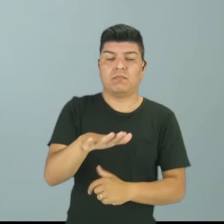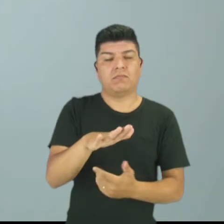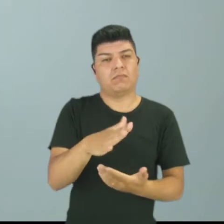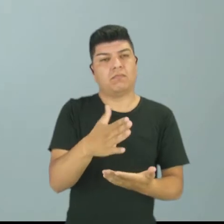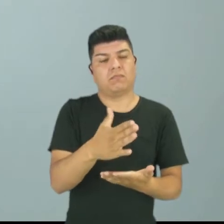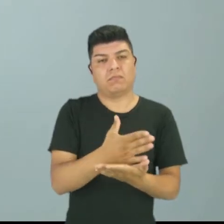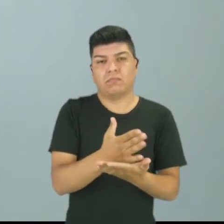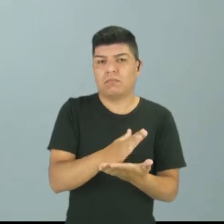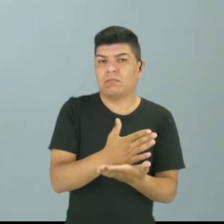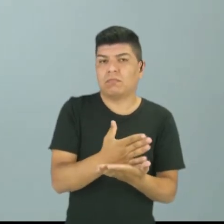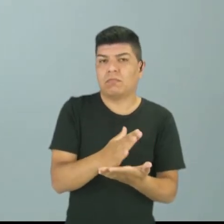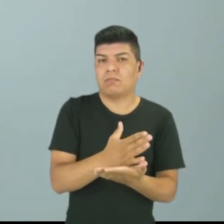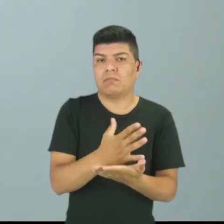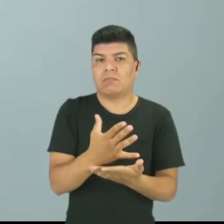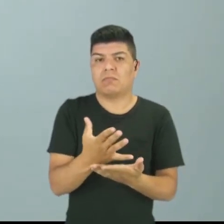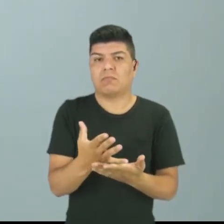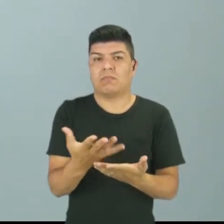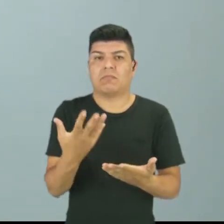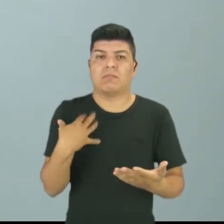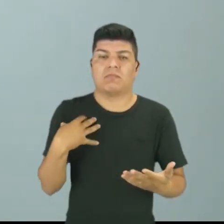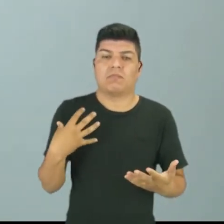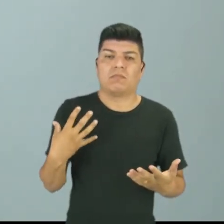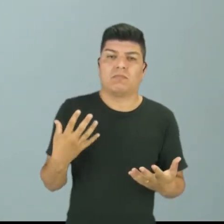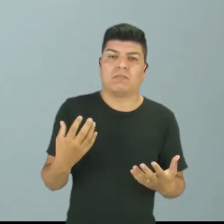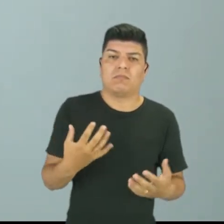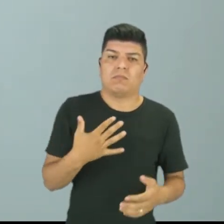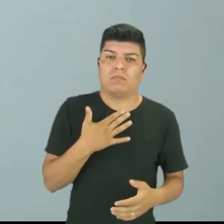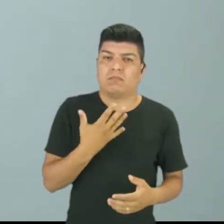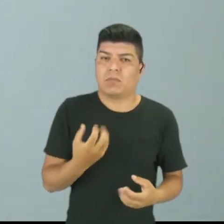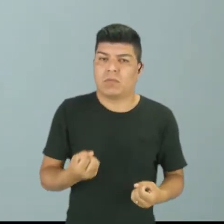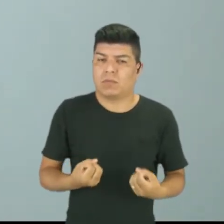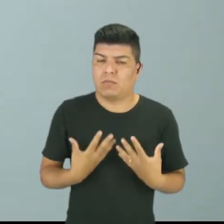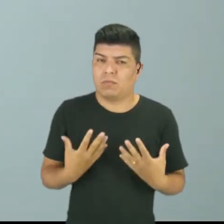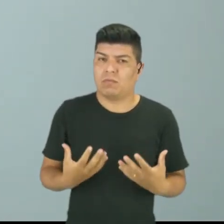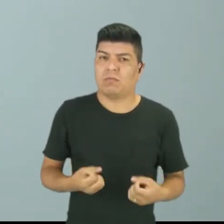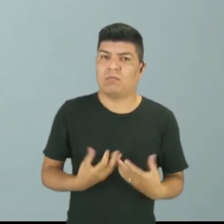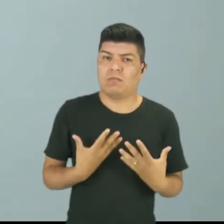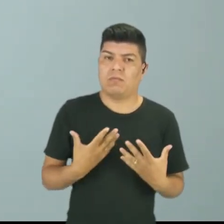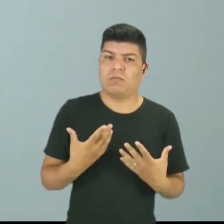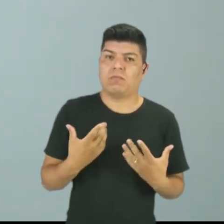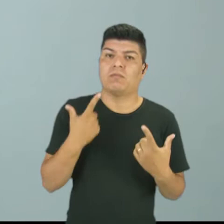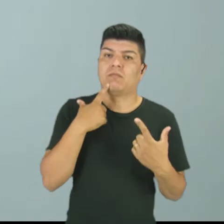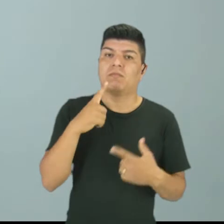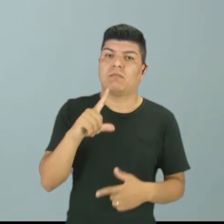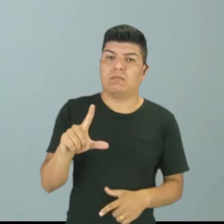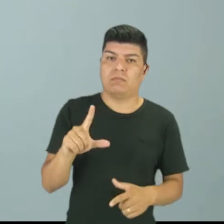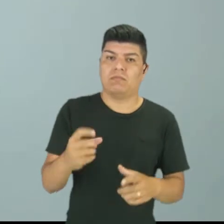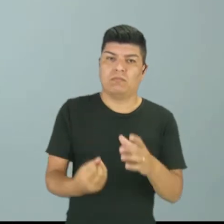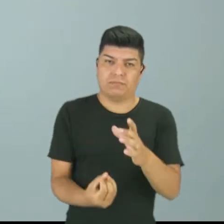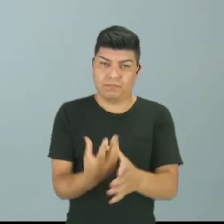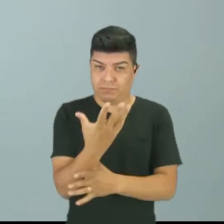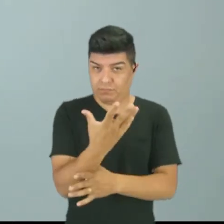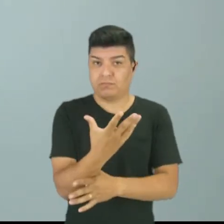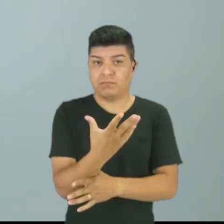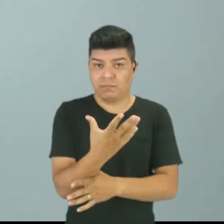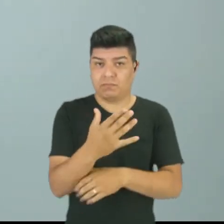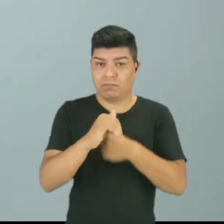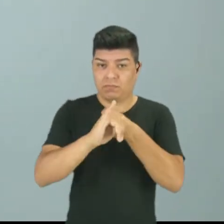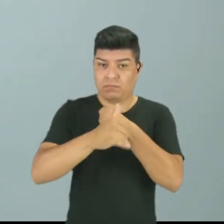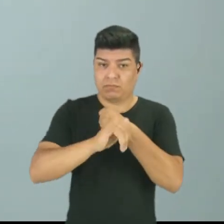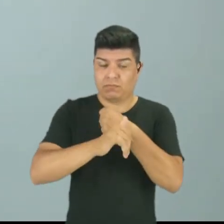algo ou em alguma inspiração do idioma de onde ela vem. E nesse caso, a